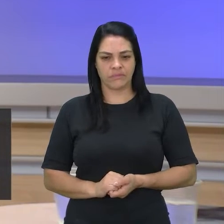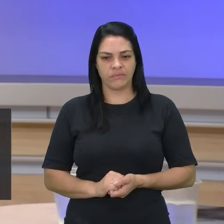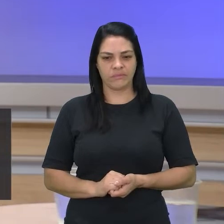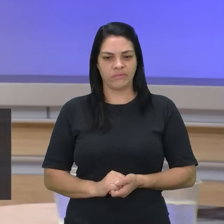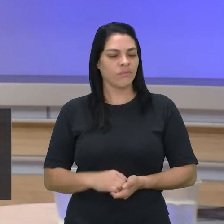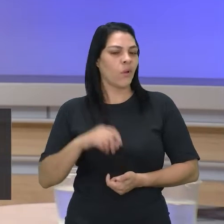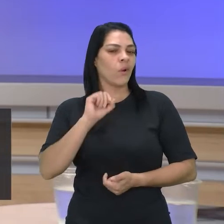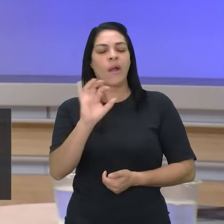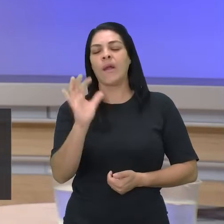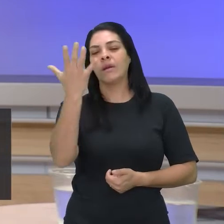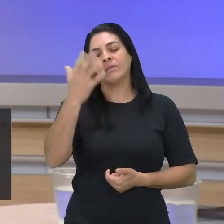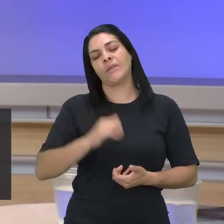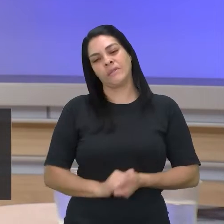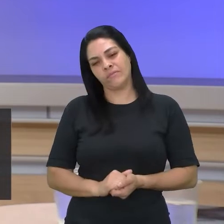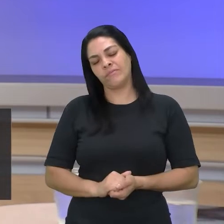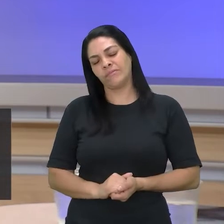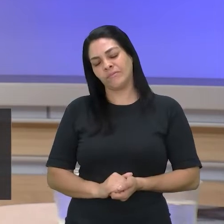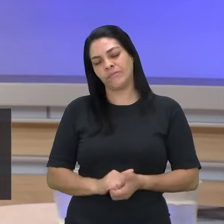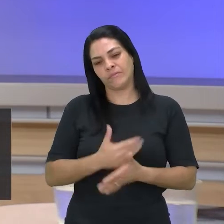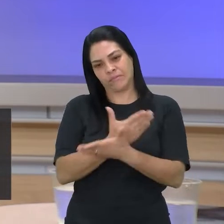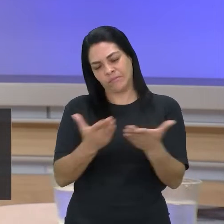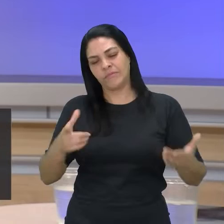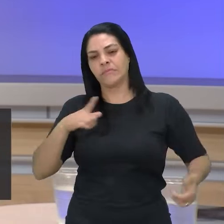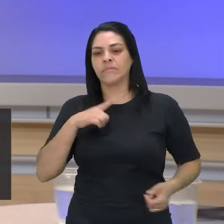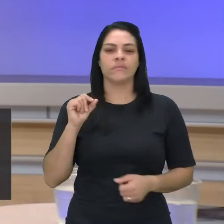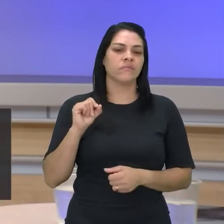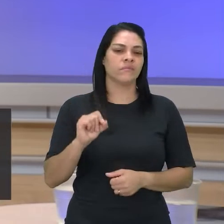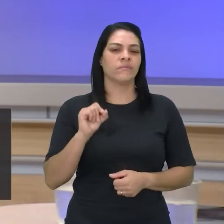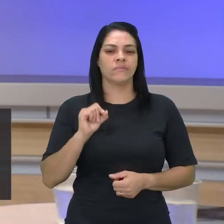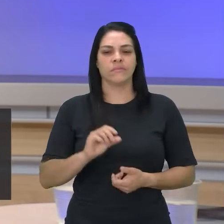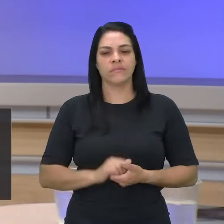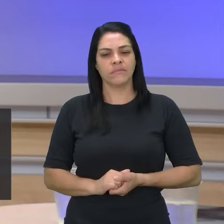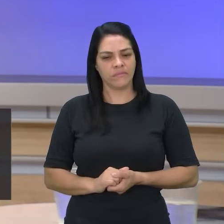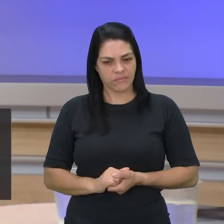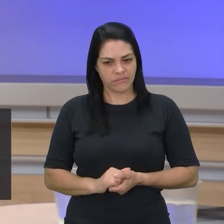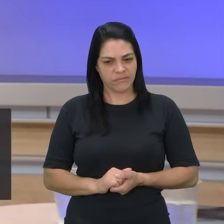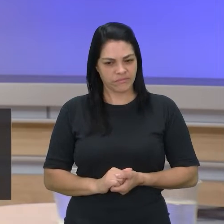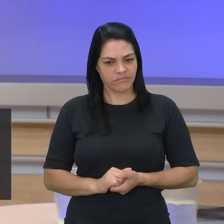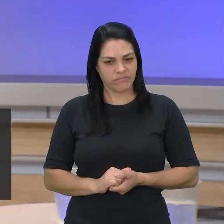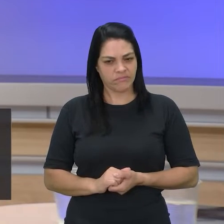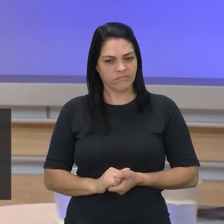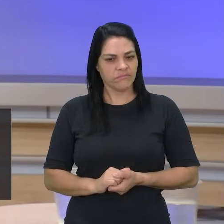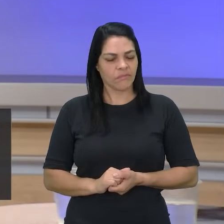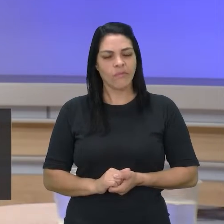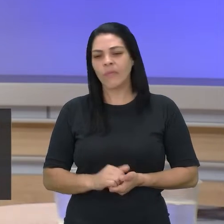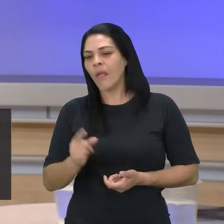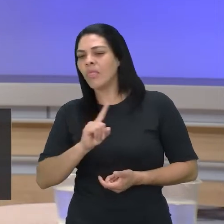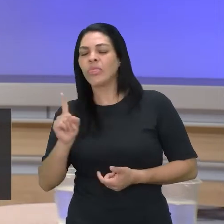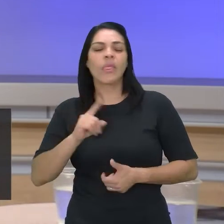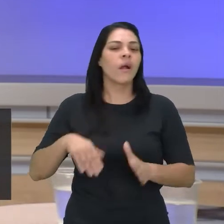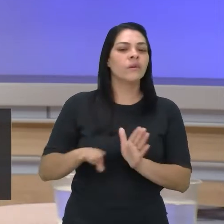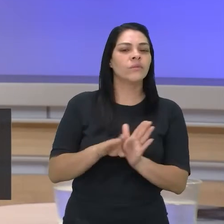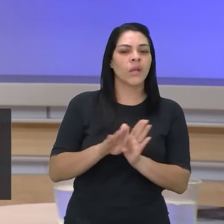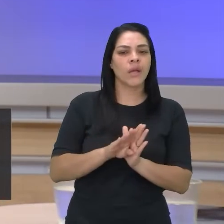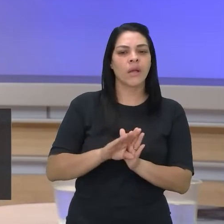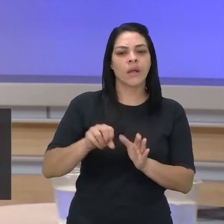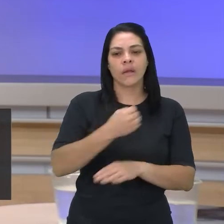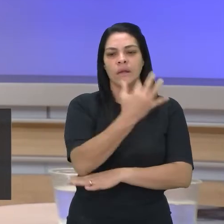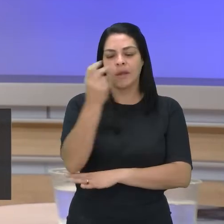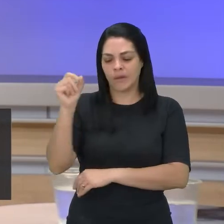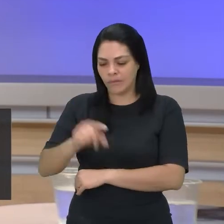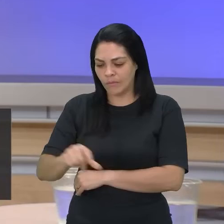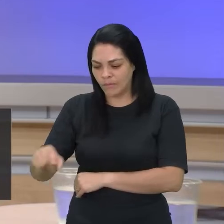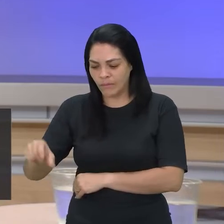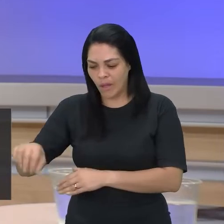E aí, para isso, então, a gente tem, né, essa abordagem de não plantar a floresta e ir